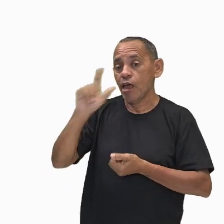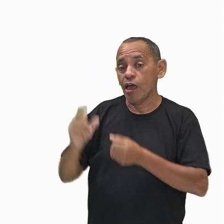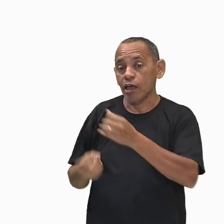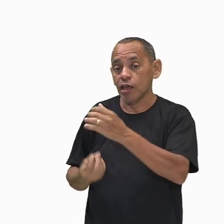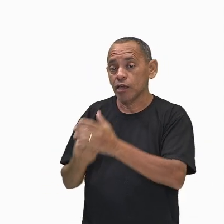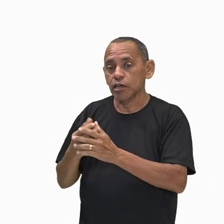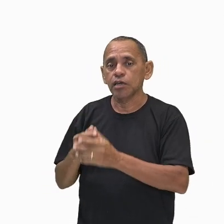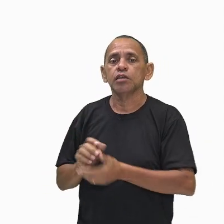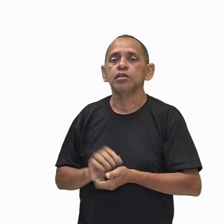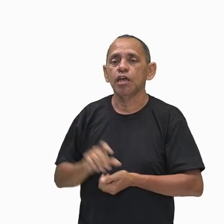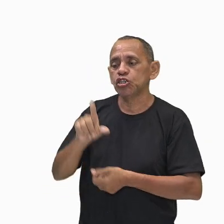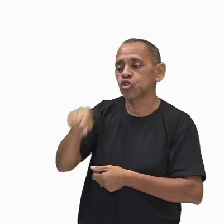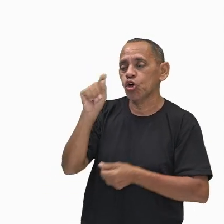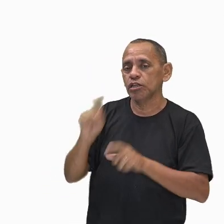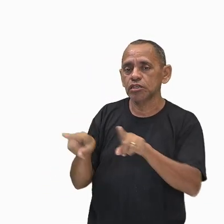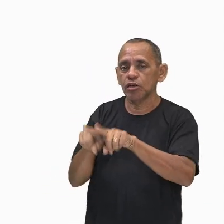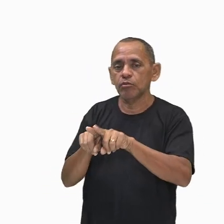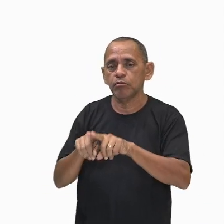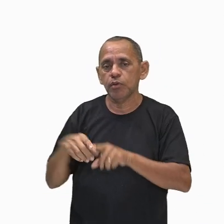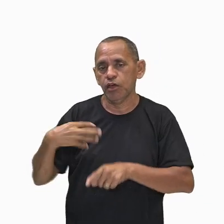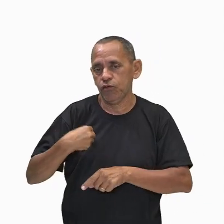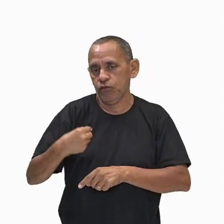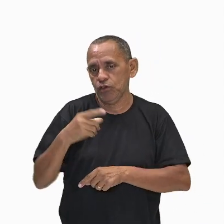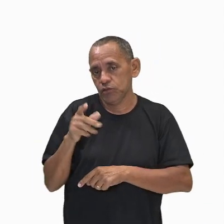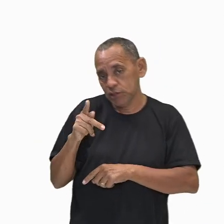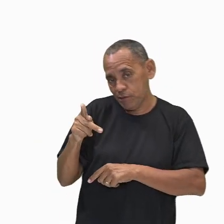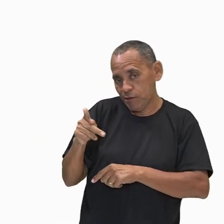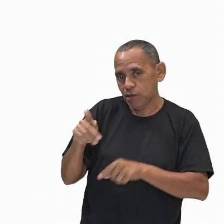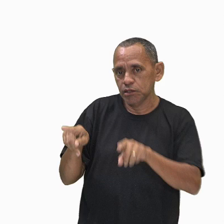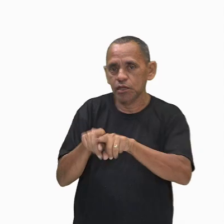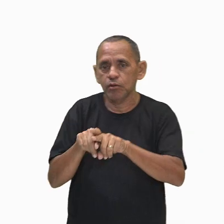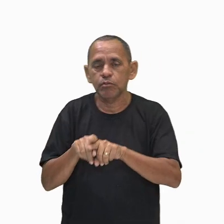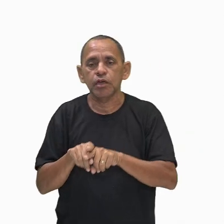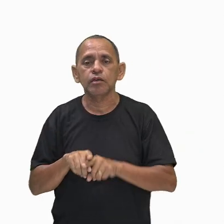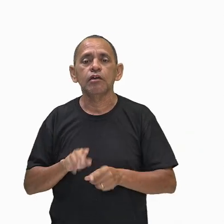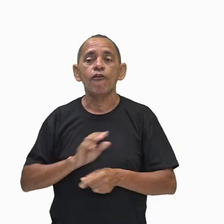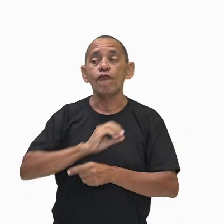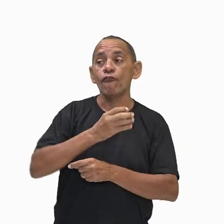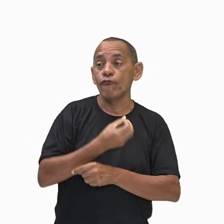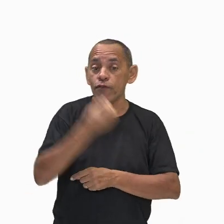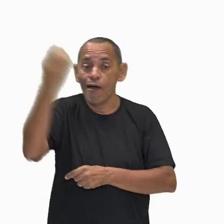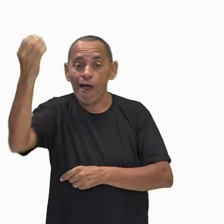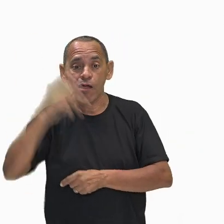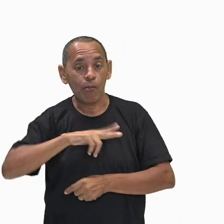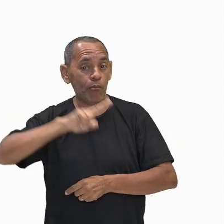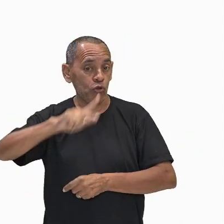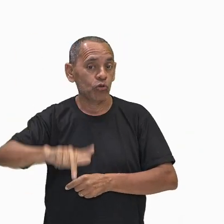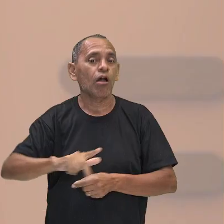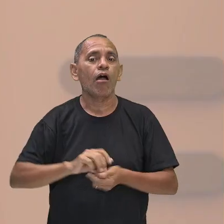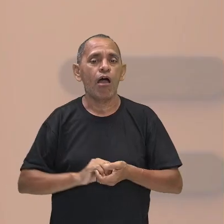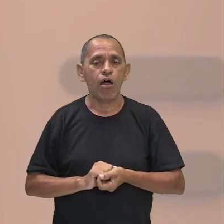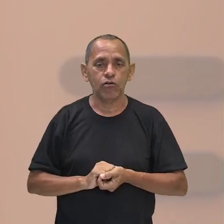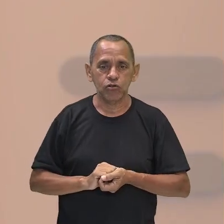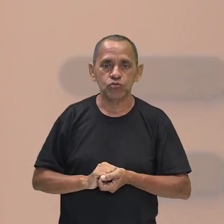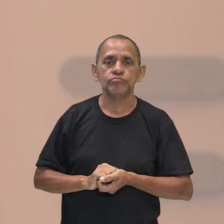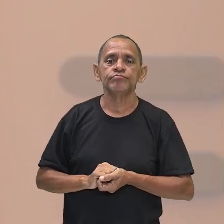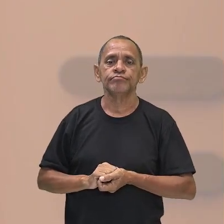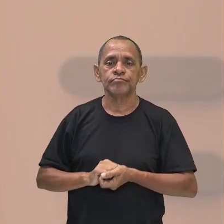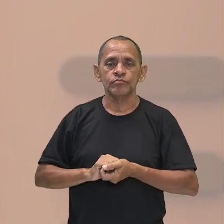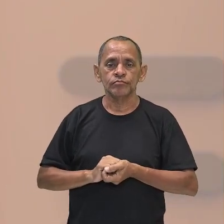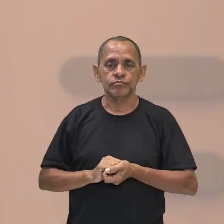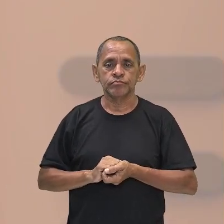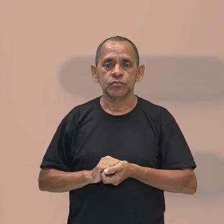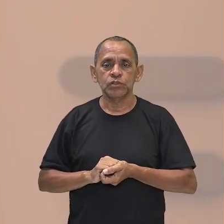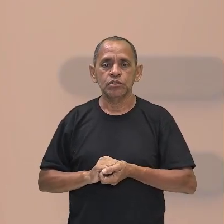vai embora para Portugal lutar ao lado da filha, né, pelo trono. Então, nós temos aí, não